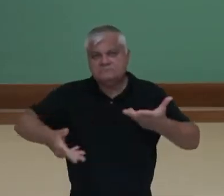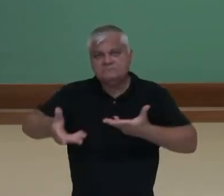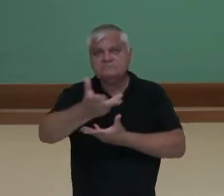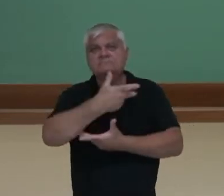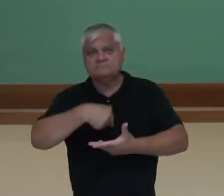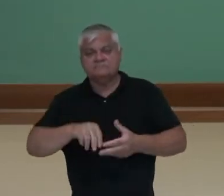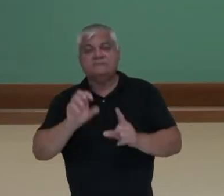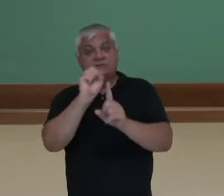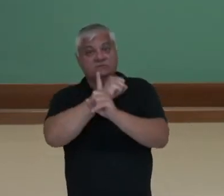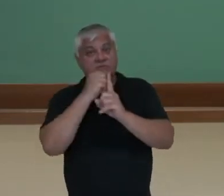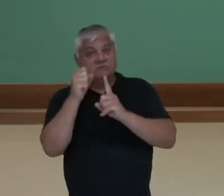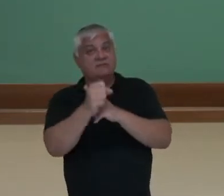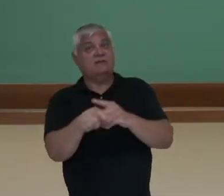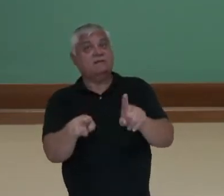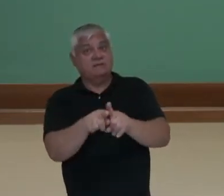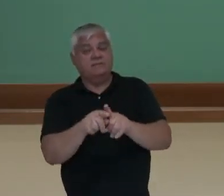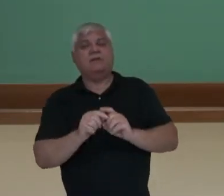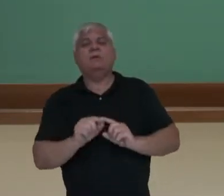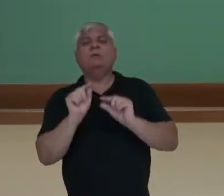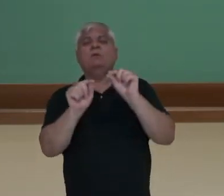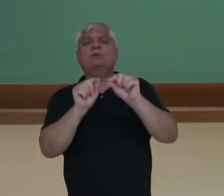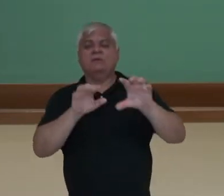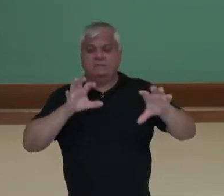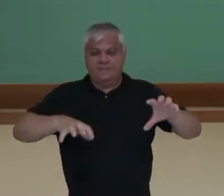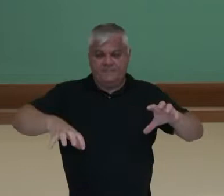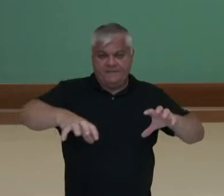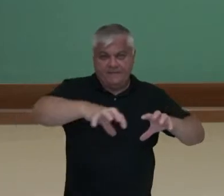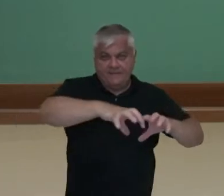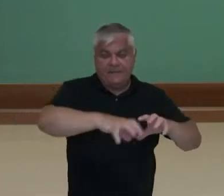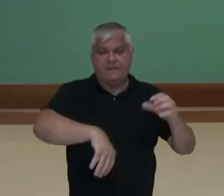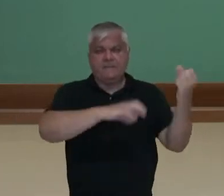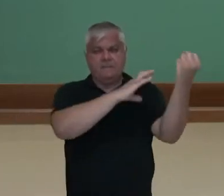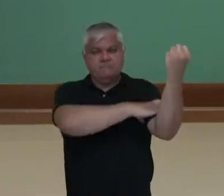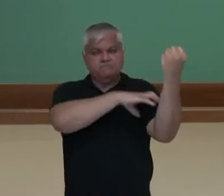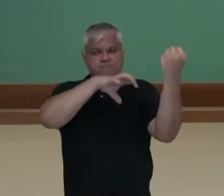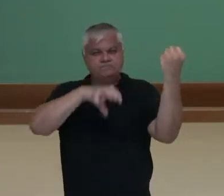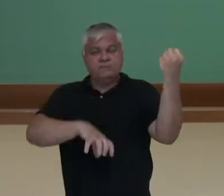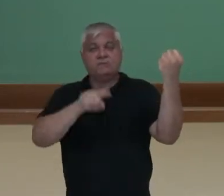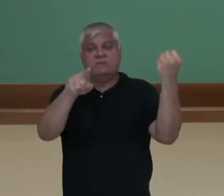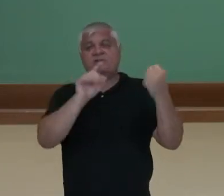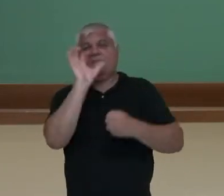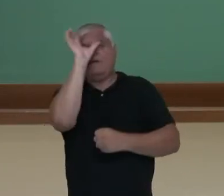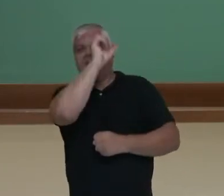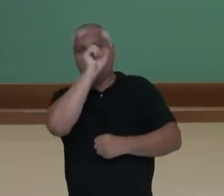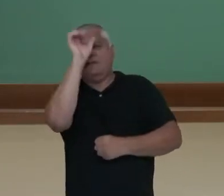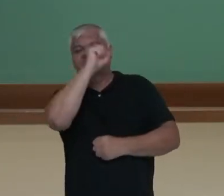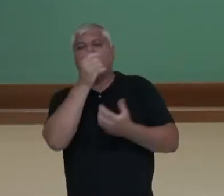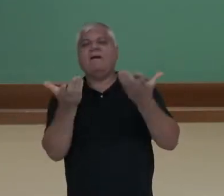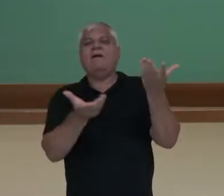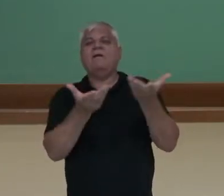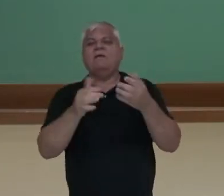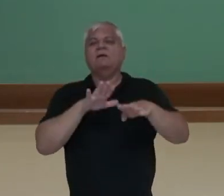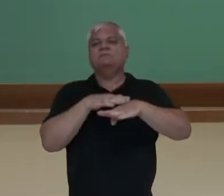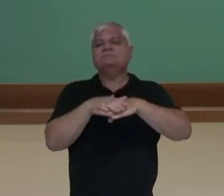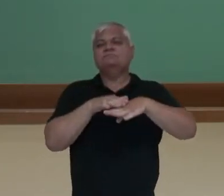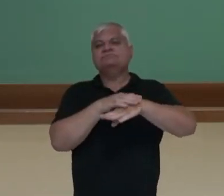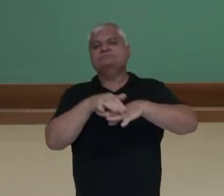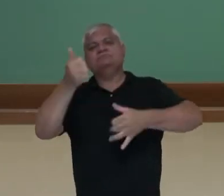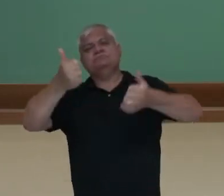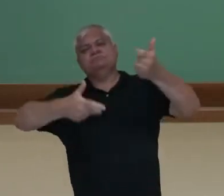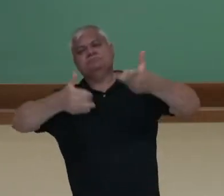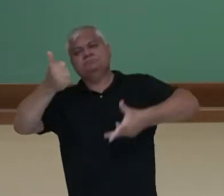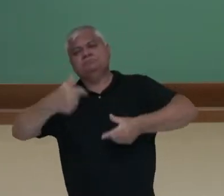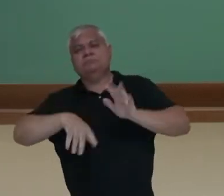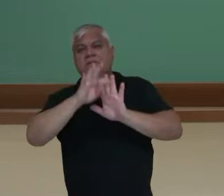compõem a sociedade. E são essas relações de poder que nós vamos aprender juntos, conversando, lendo os nossos